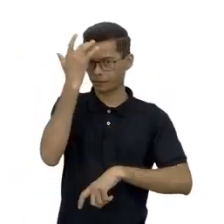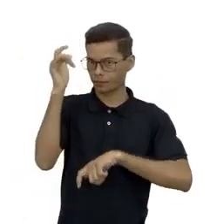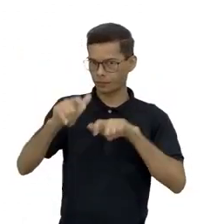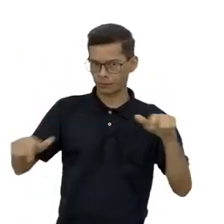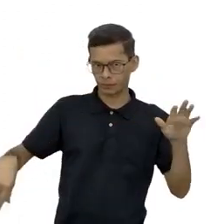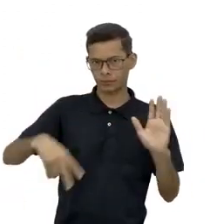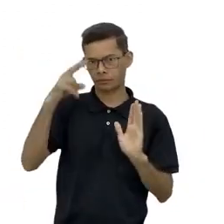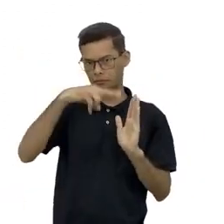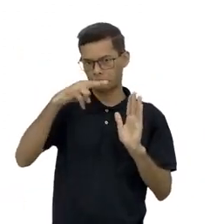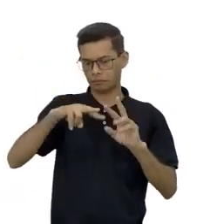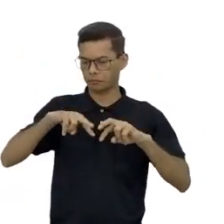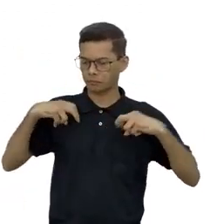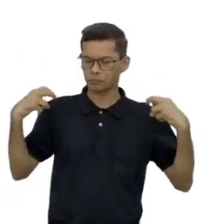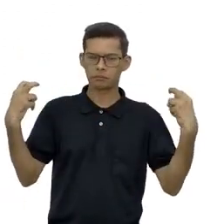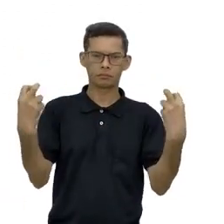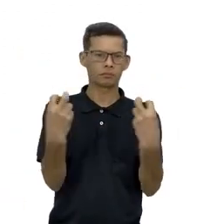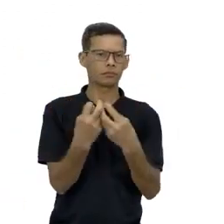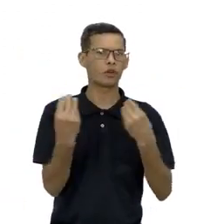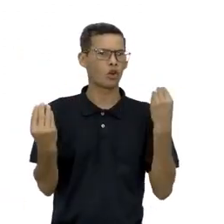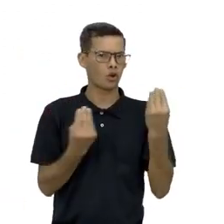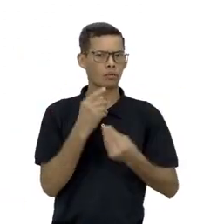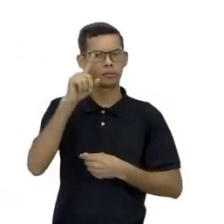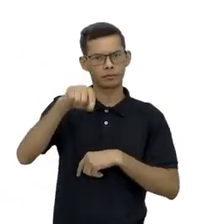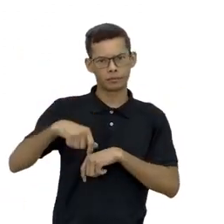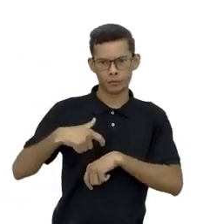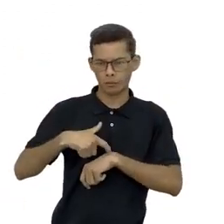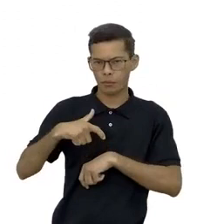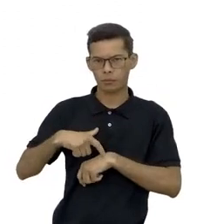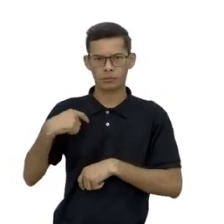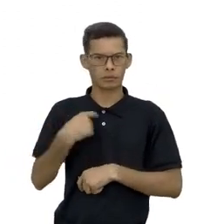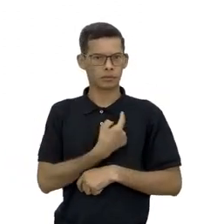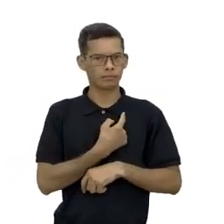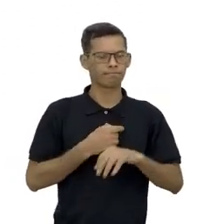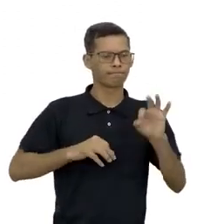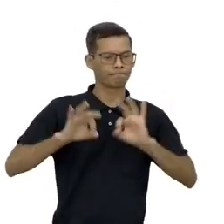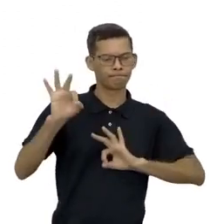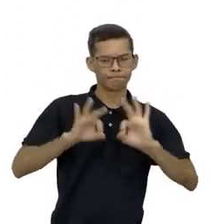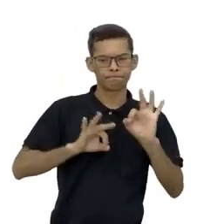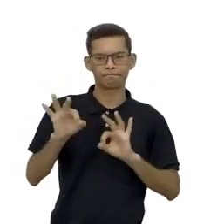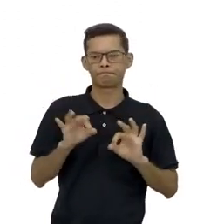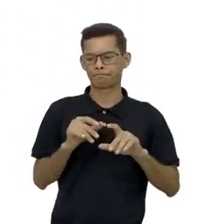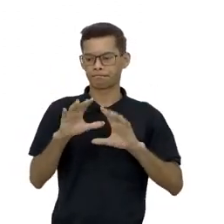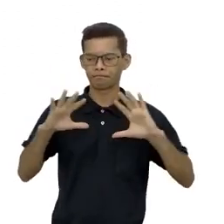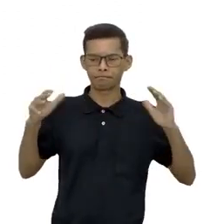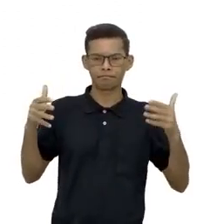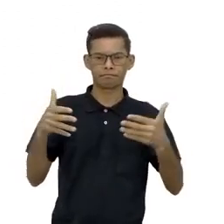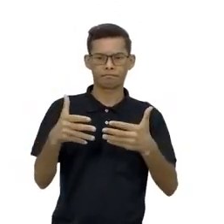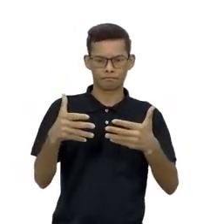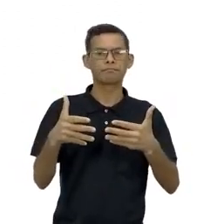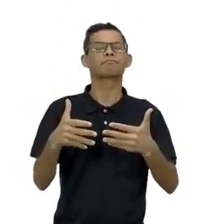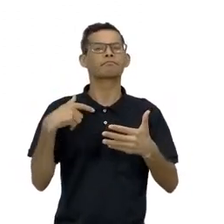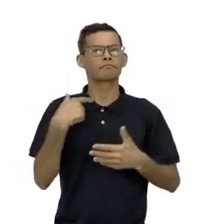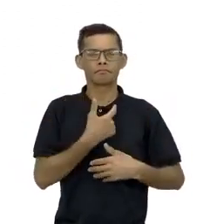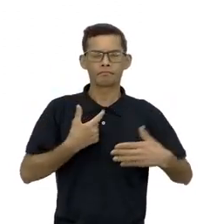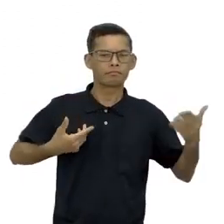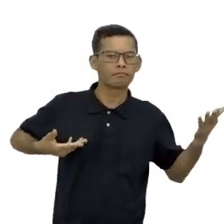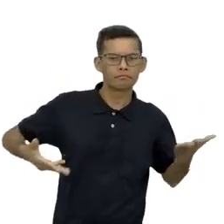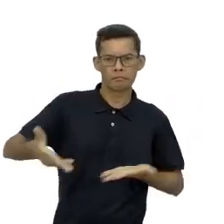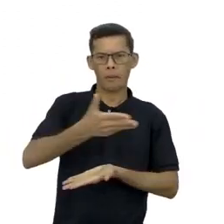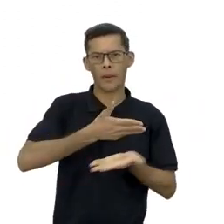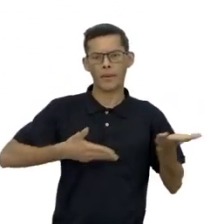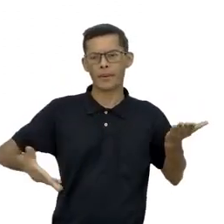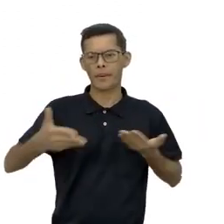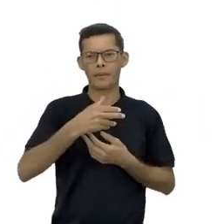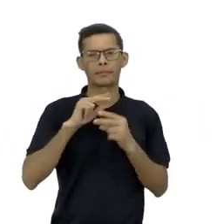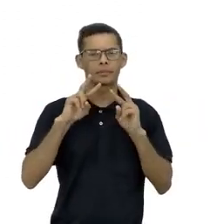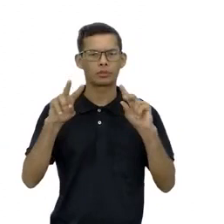conhecem, que é aquele momento em que nós nos reunimos com a nossa turma para trocar impressões sobre as